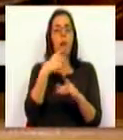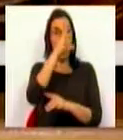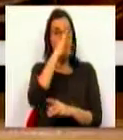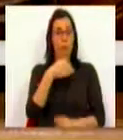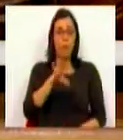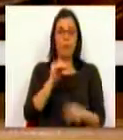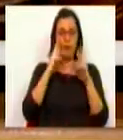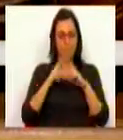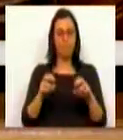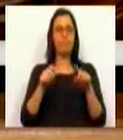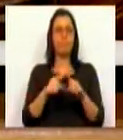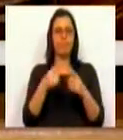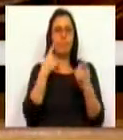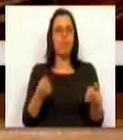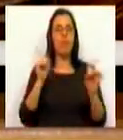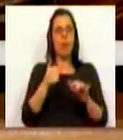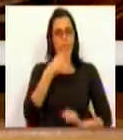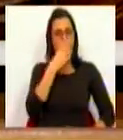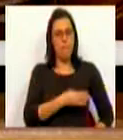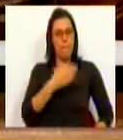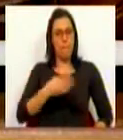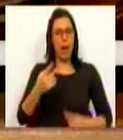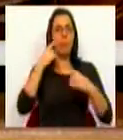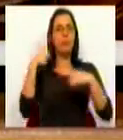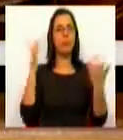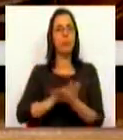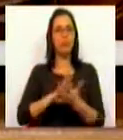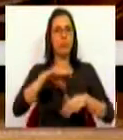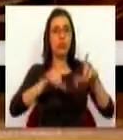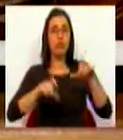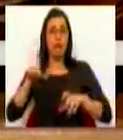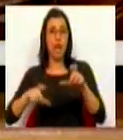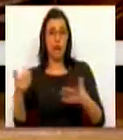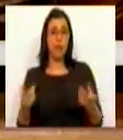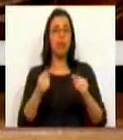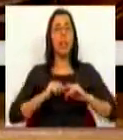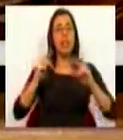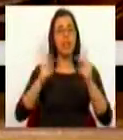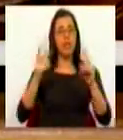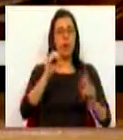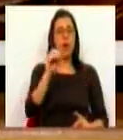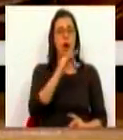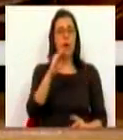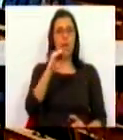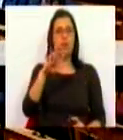governo PS que fez regressar a boa prática de publicação de estatísticas de transferências para